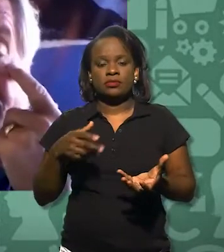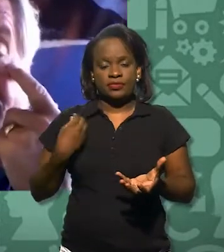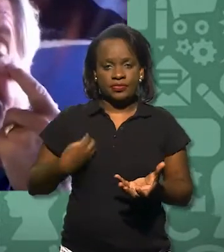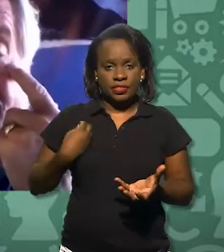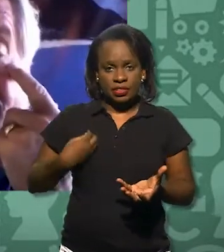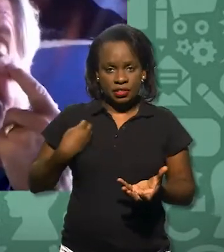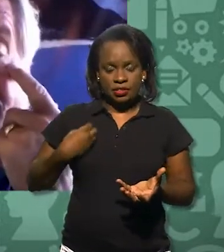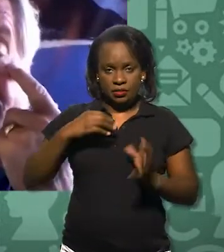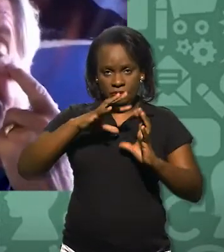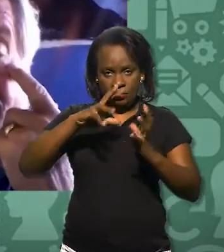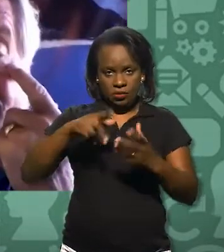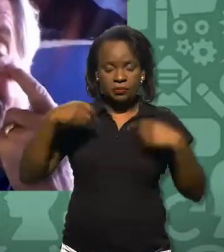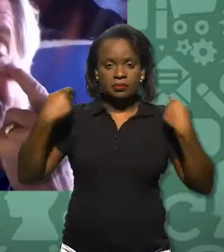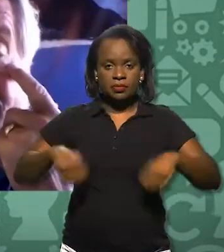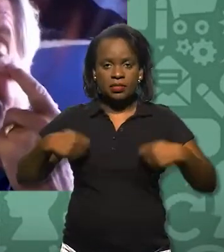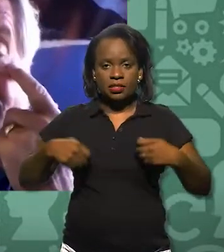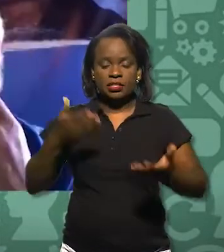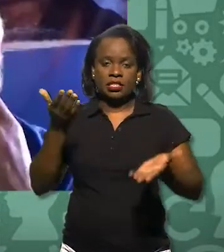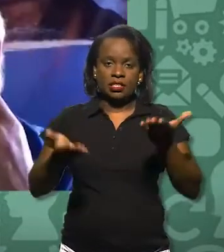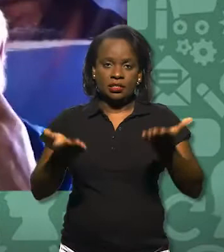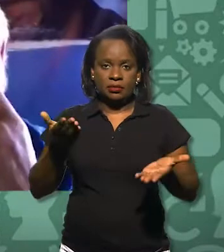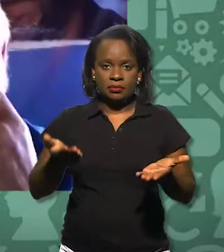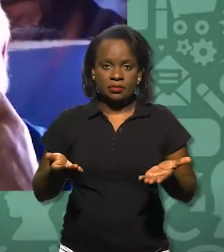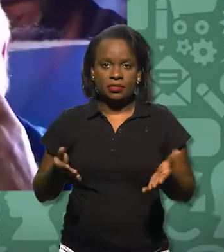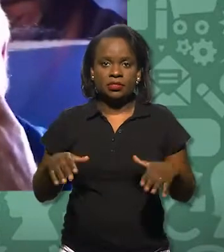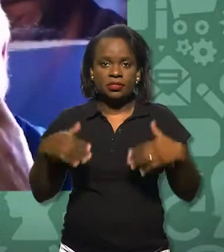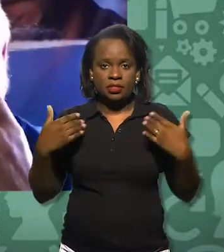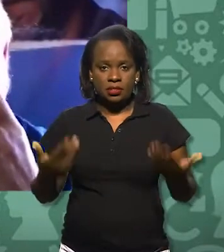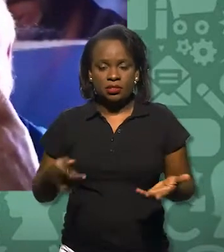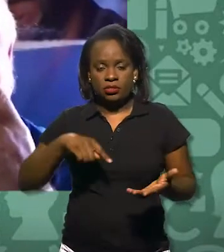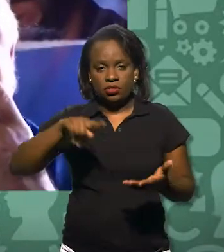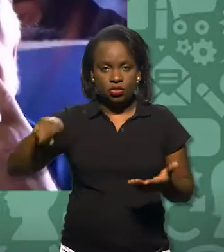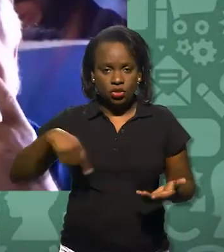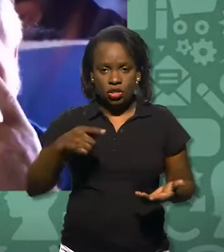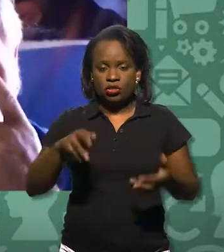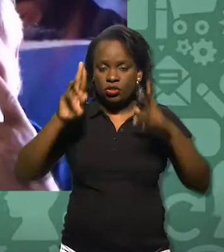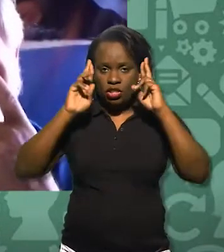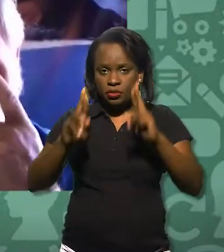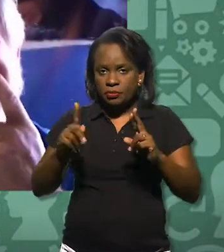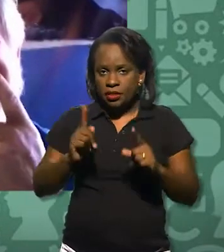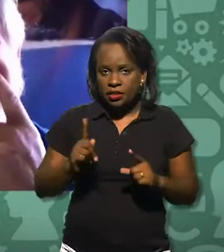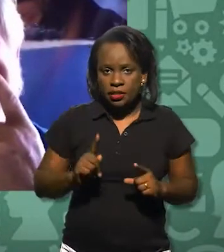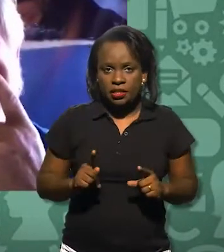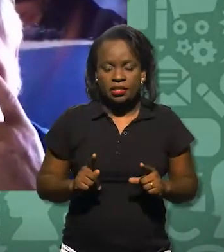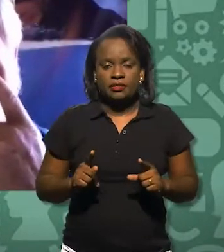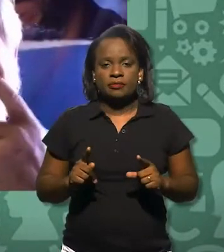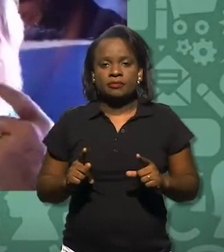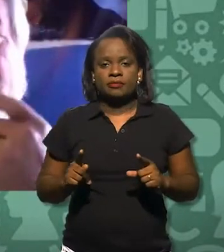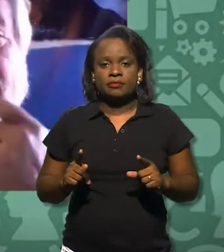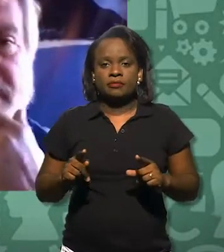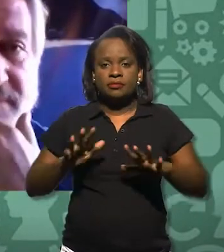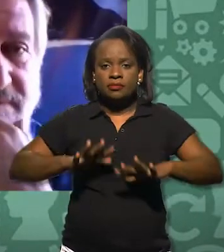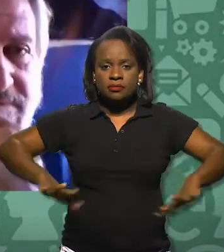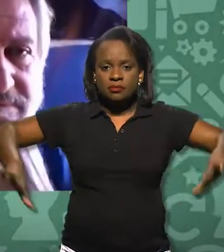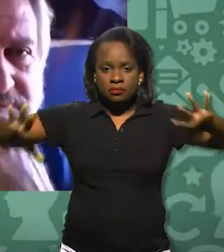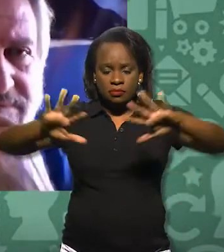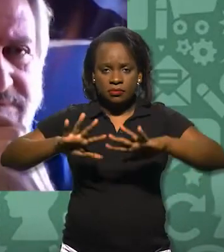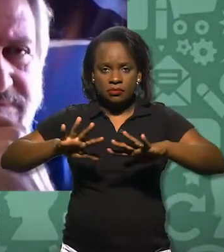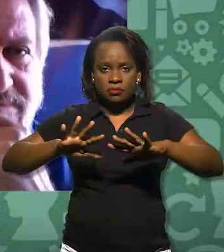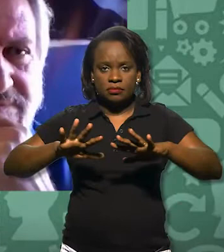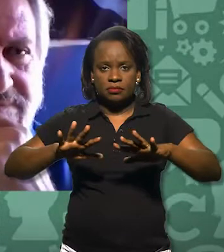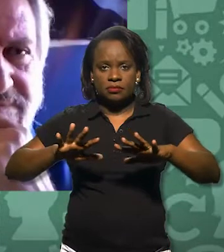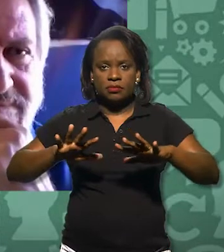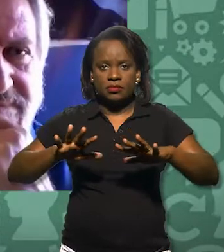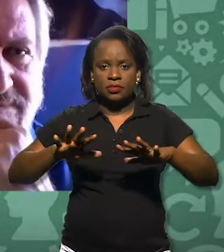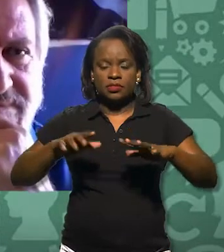e a vida na Terra depende do equilíbrio. Então, se nós não respeitarmos o